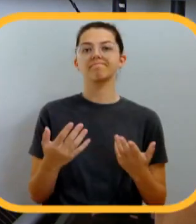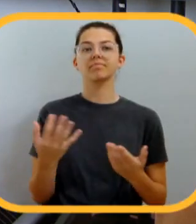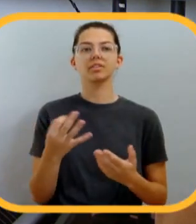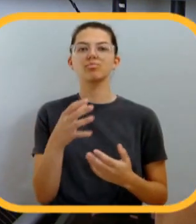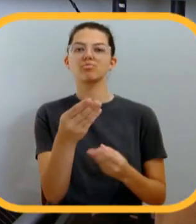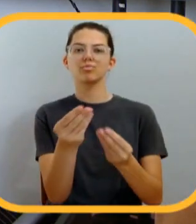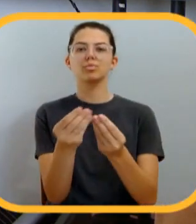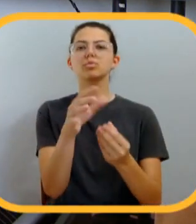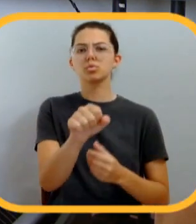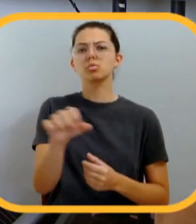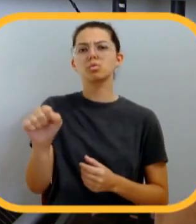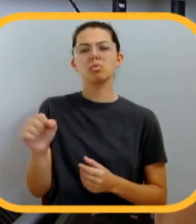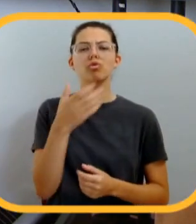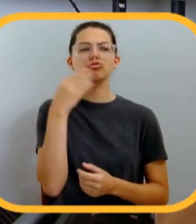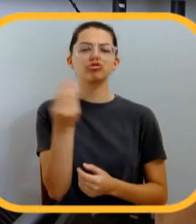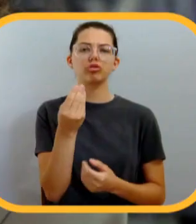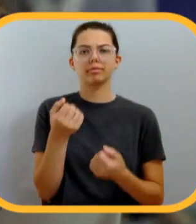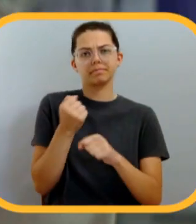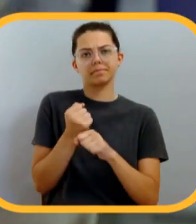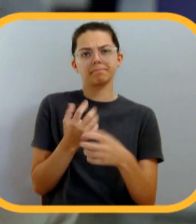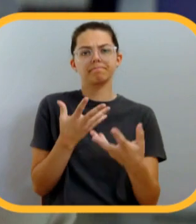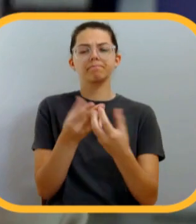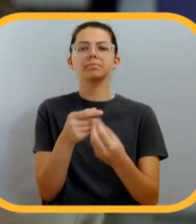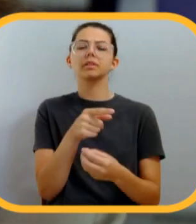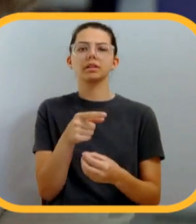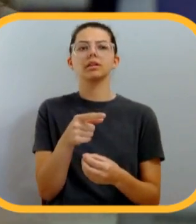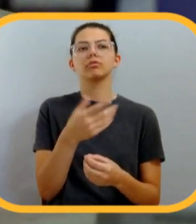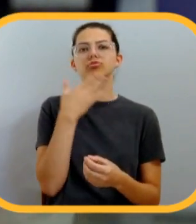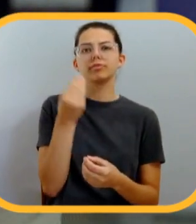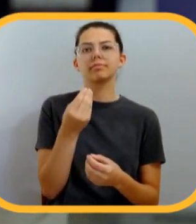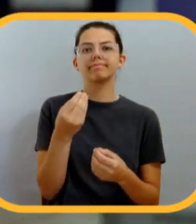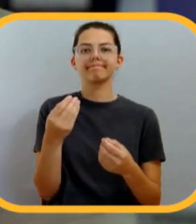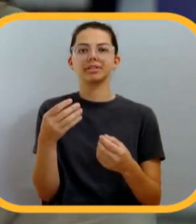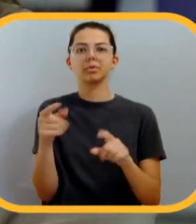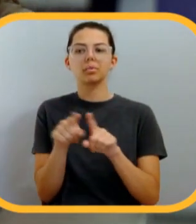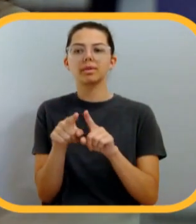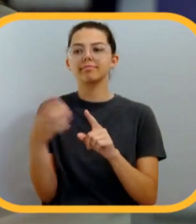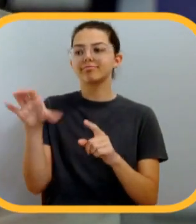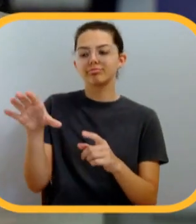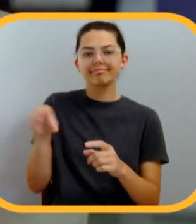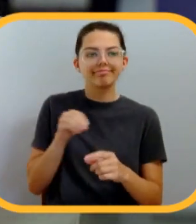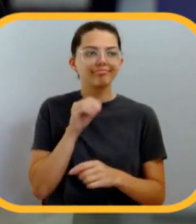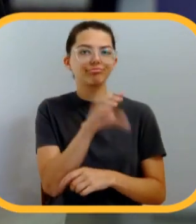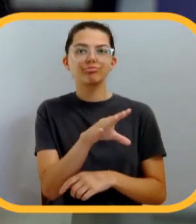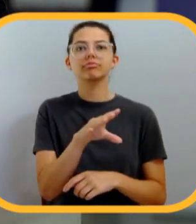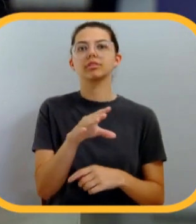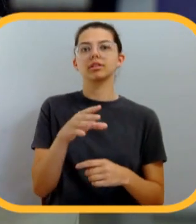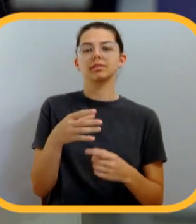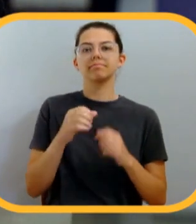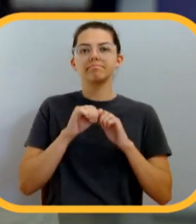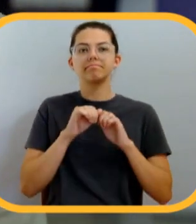Vejo nos jovens com quem vou trabalhando que muitos deles replicam mensagens, partilham